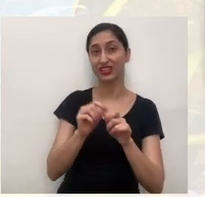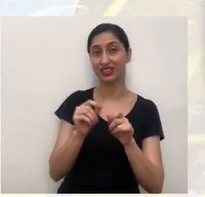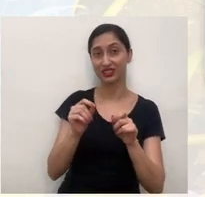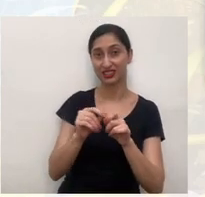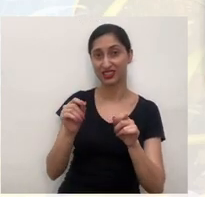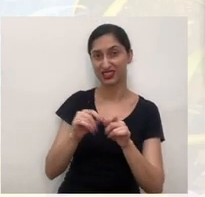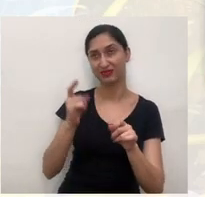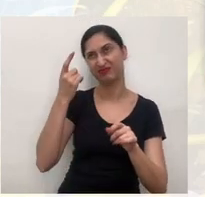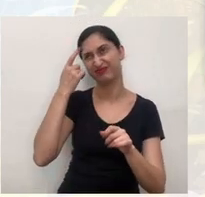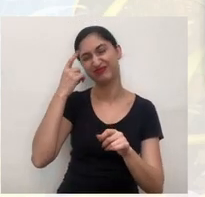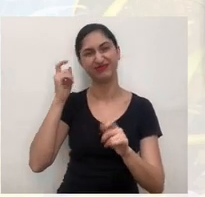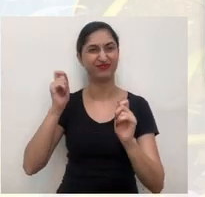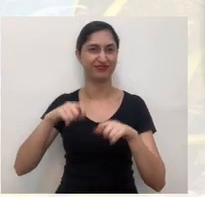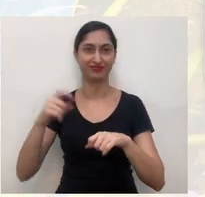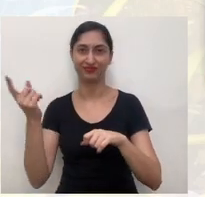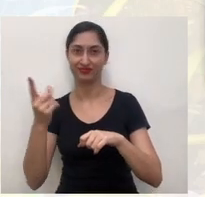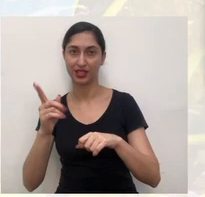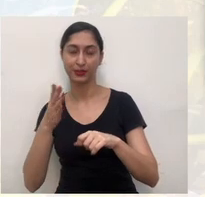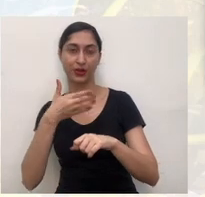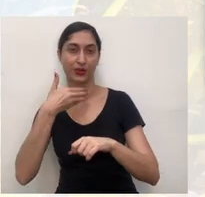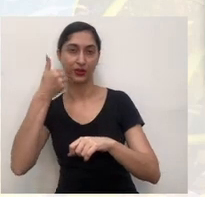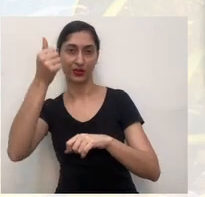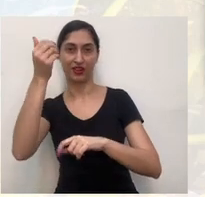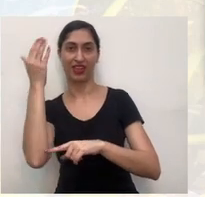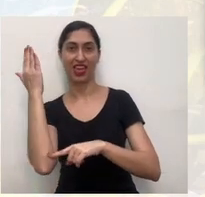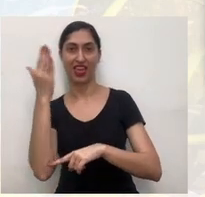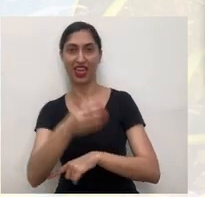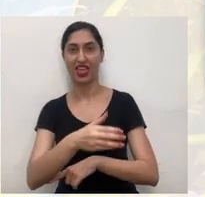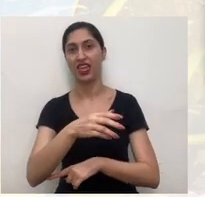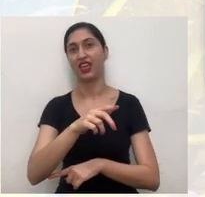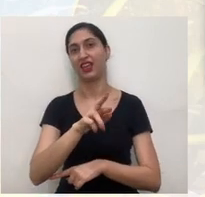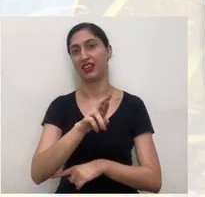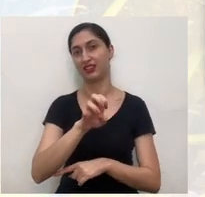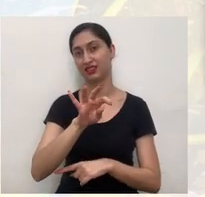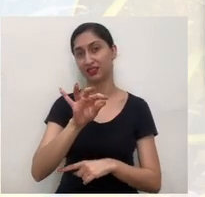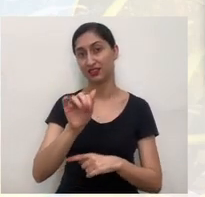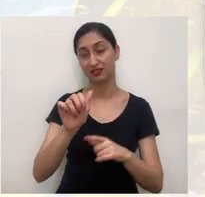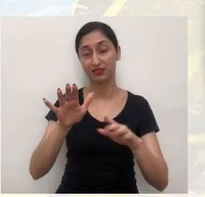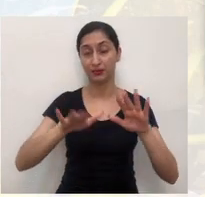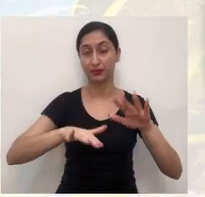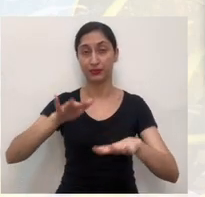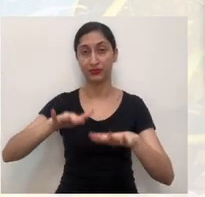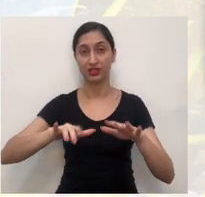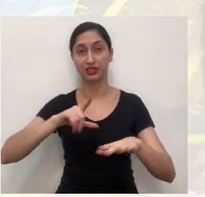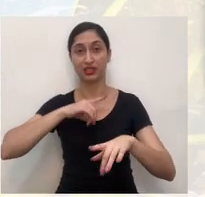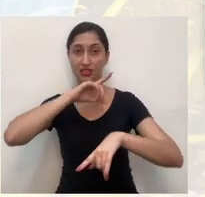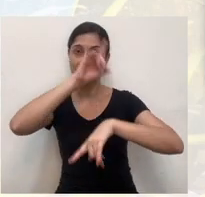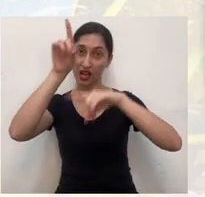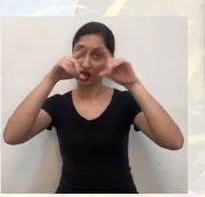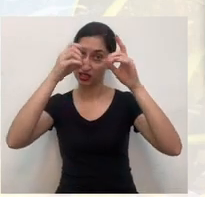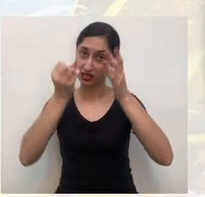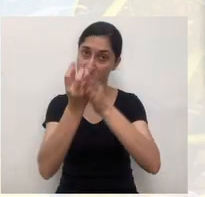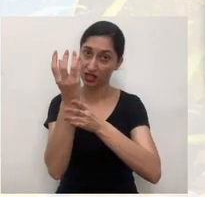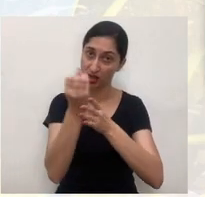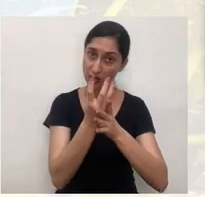com retas. Entendeu? Então, é um processo criativo. Você estabelece um partido, mas